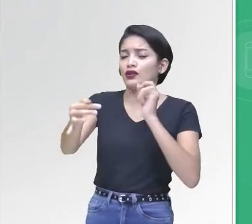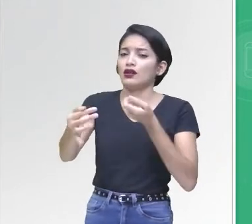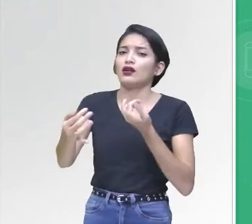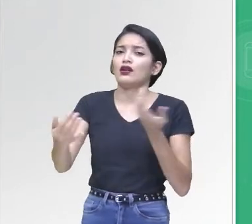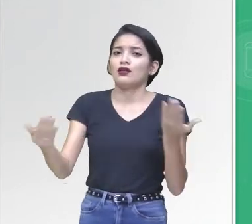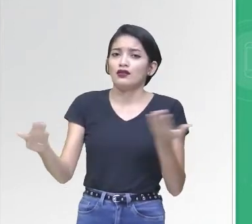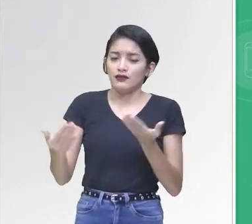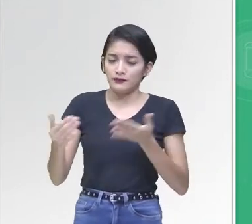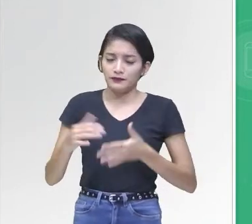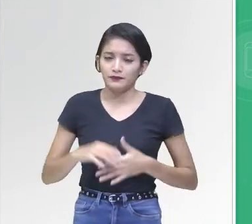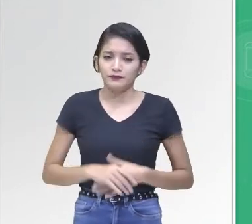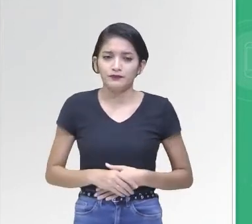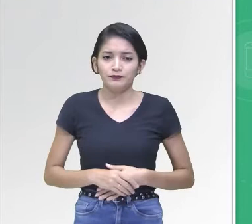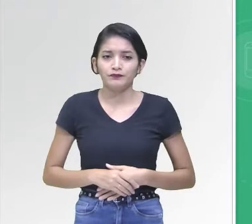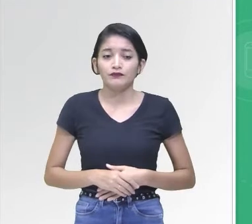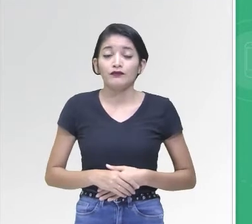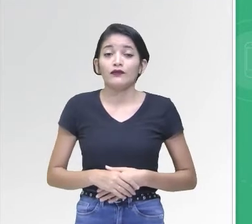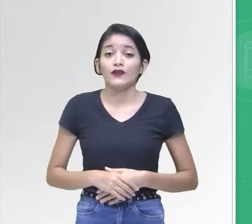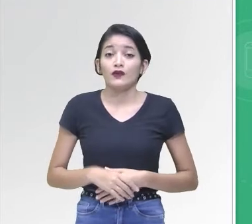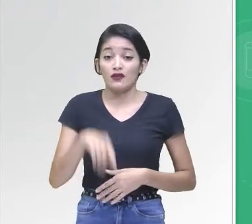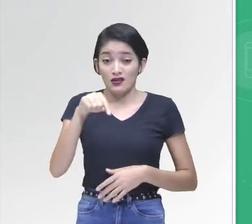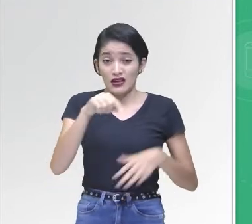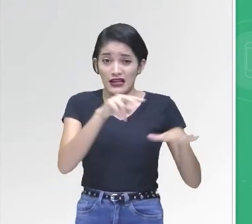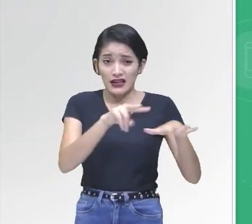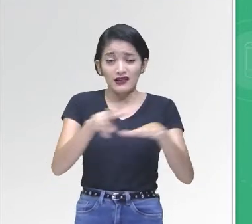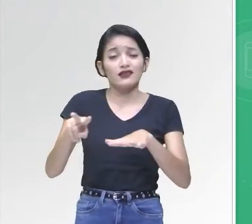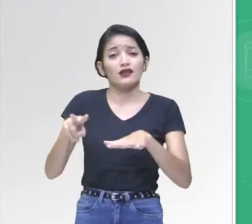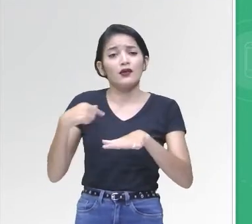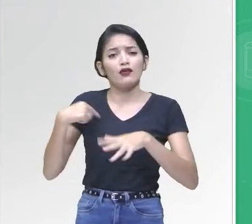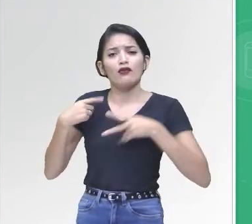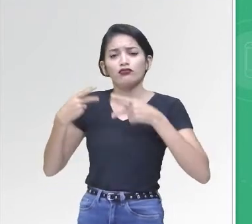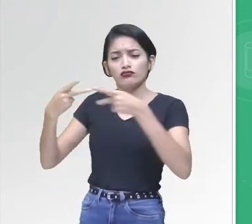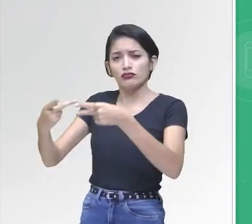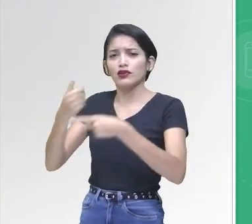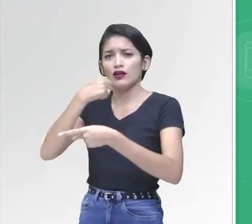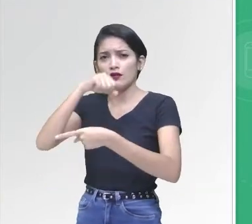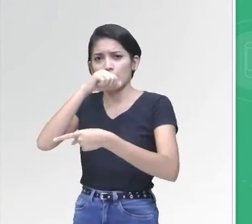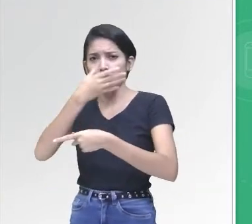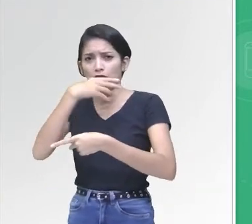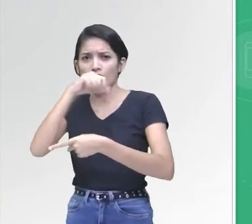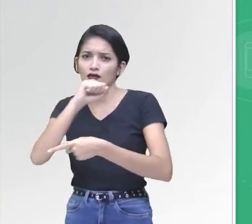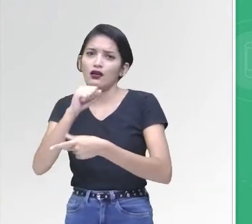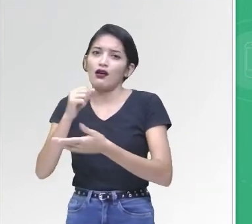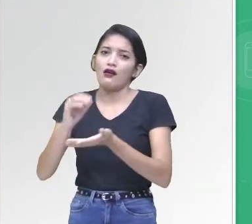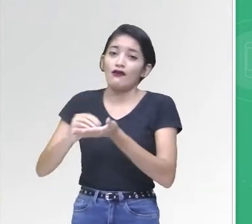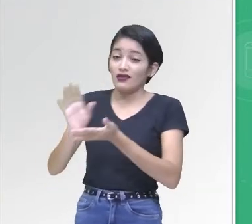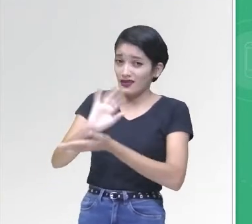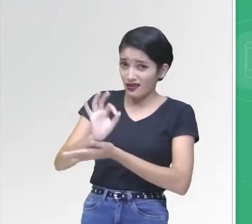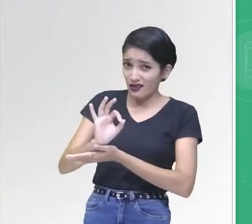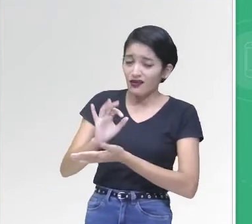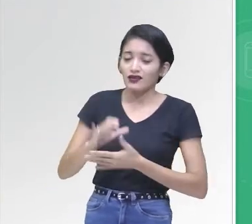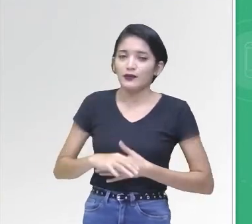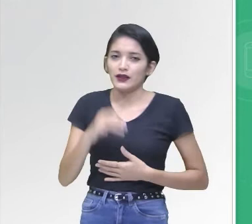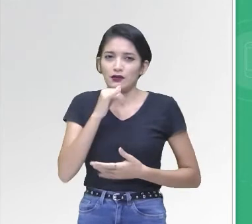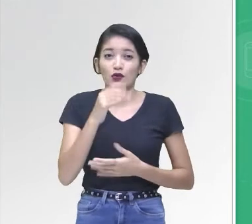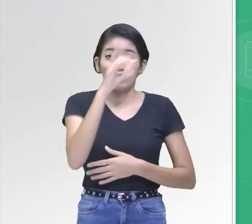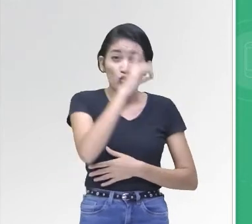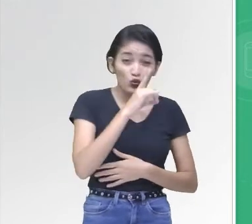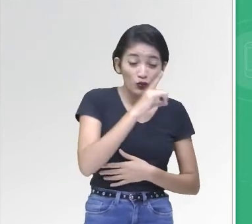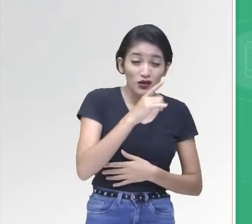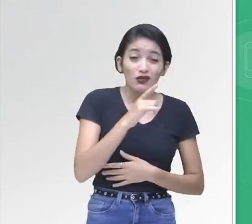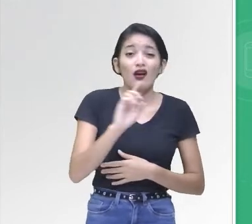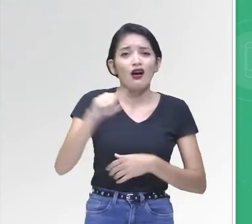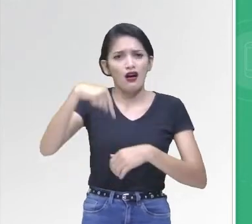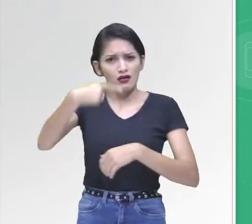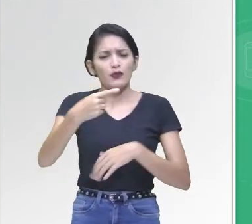também, ok? Esta semana, visito a mis padres sem falta. Quer dizer, hoje é domingo, eu estou dizendo, esta